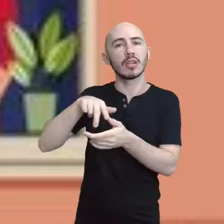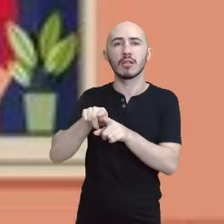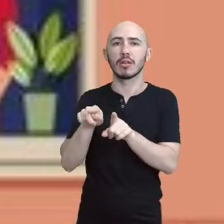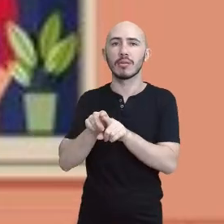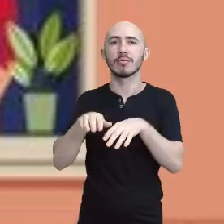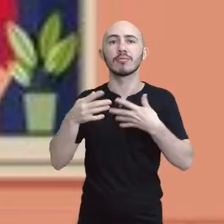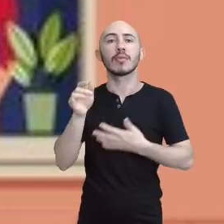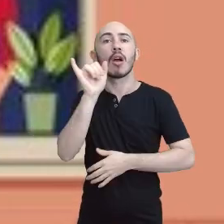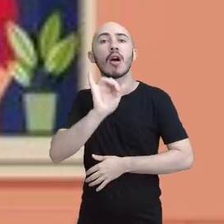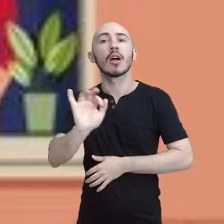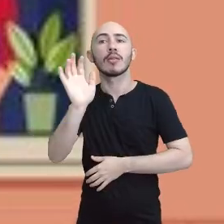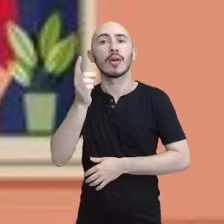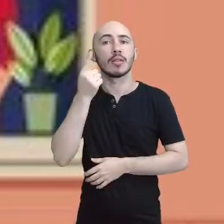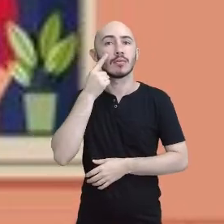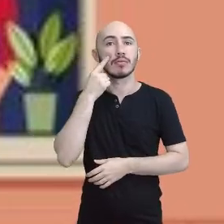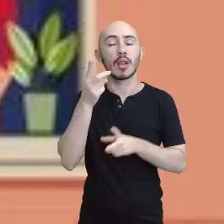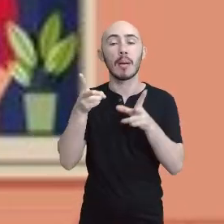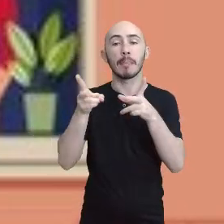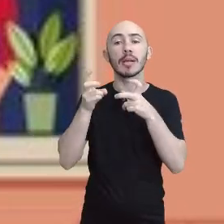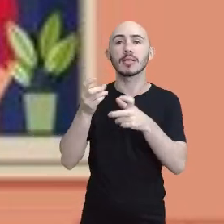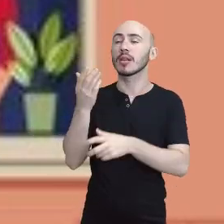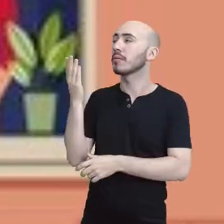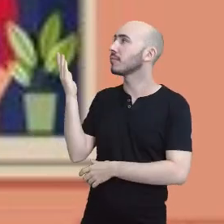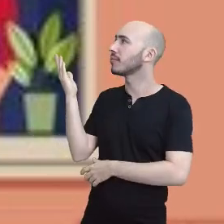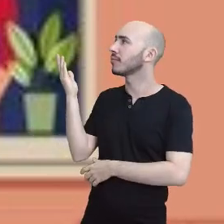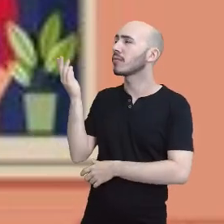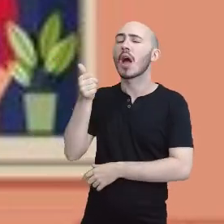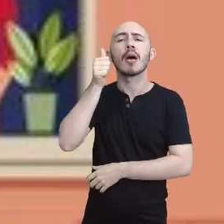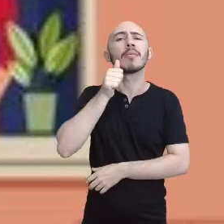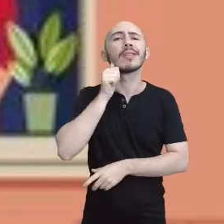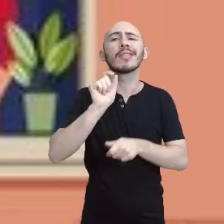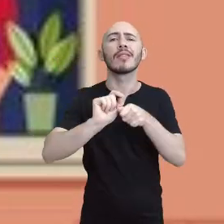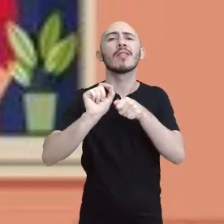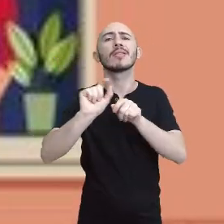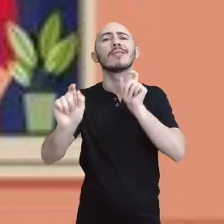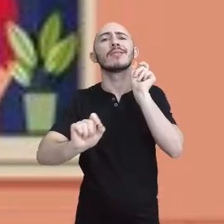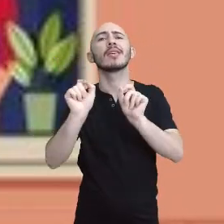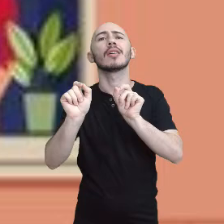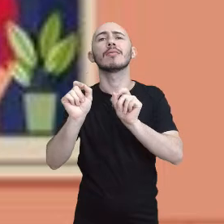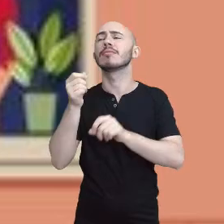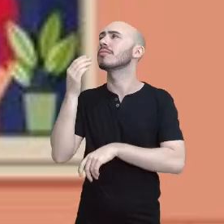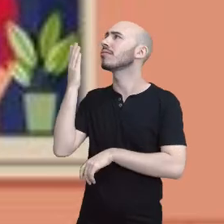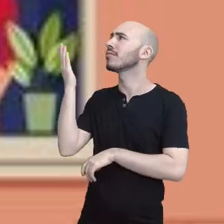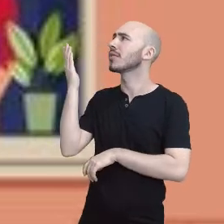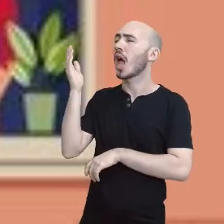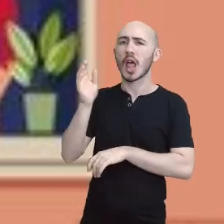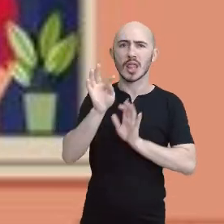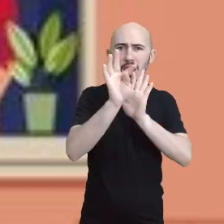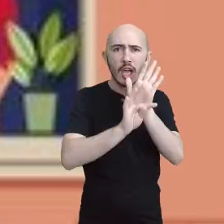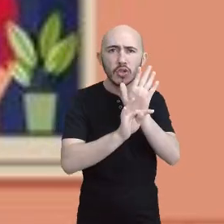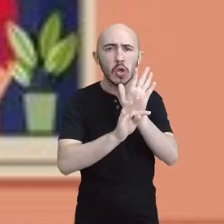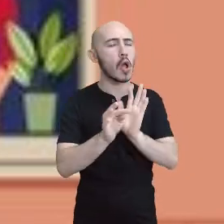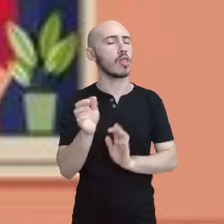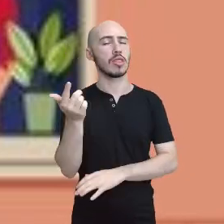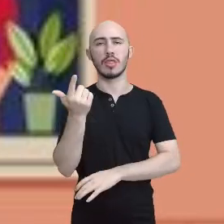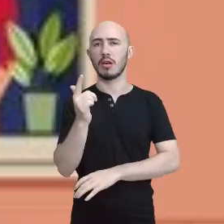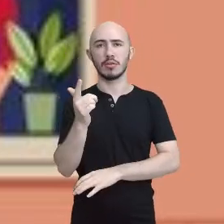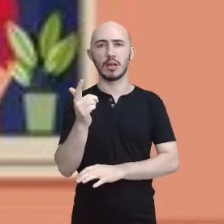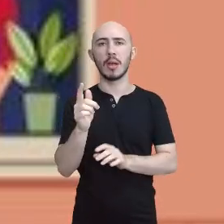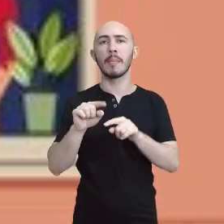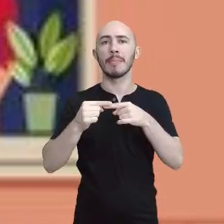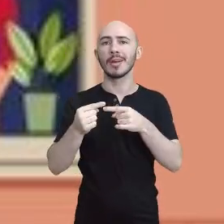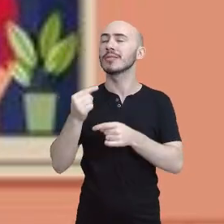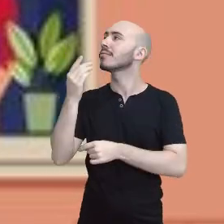imagens, ó, perceba. O que é que a menina está fazendo? Olha a interpretação da imagem, não tem texto nenhum em inglês ainda, mas pelo que ela